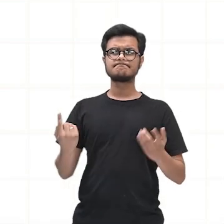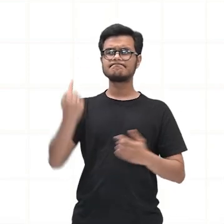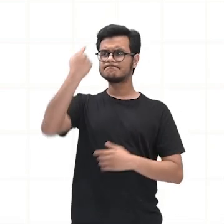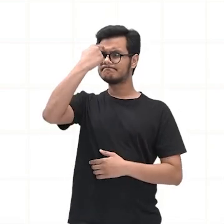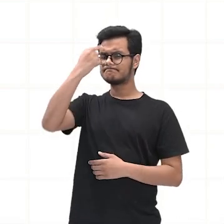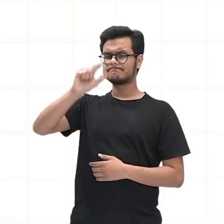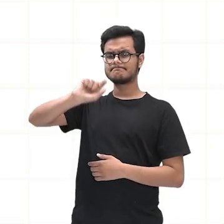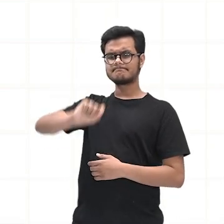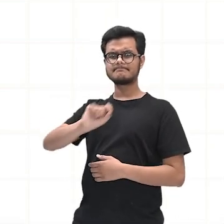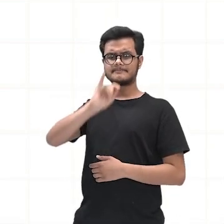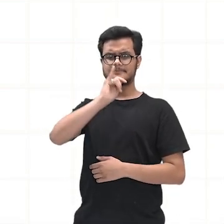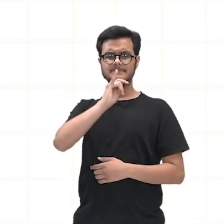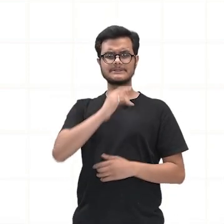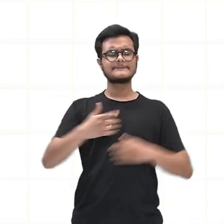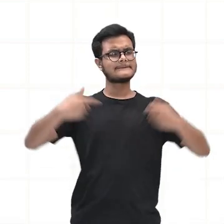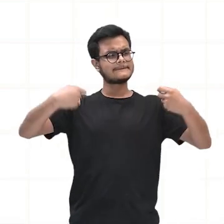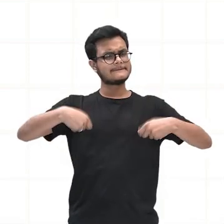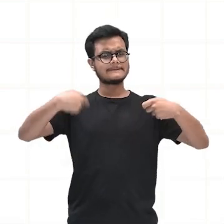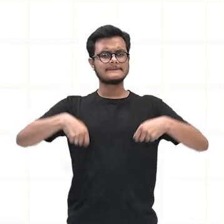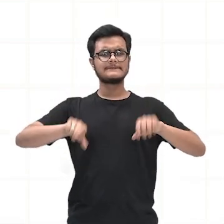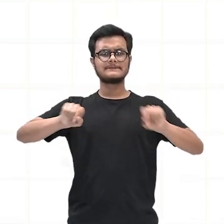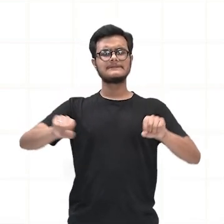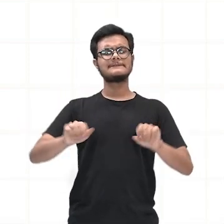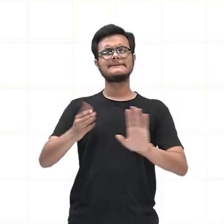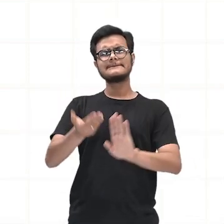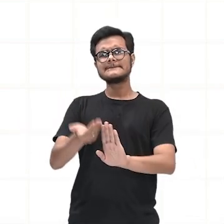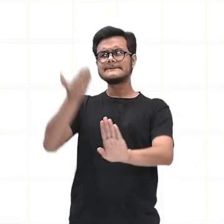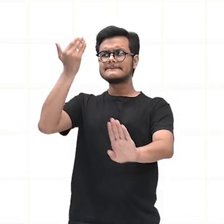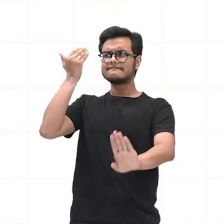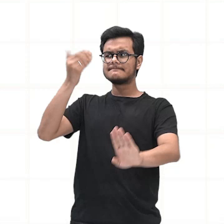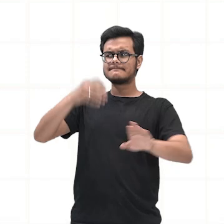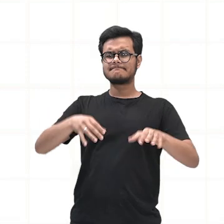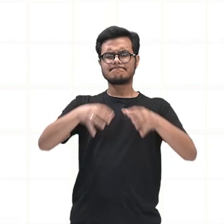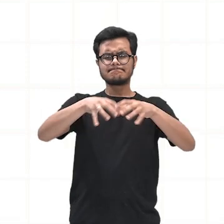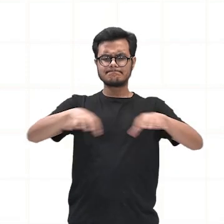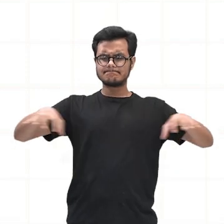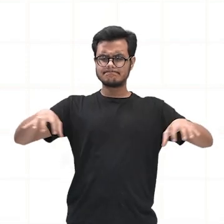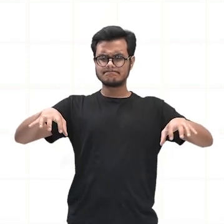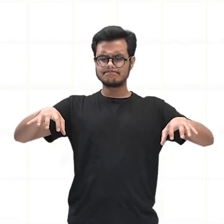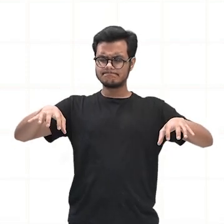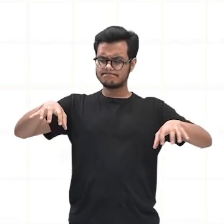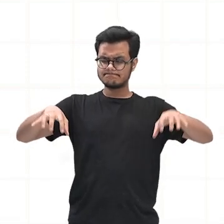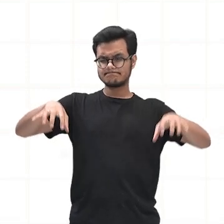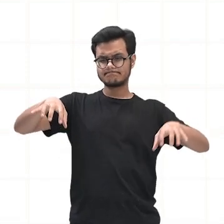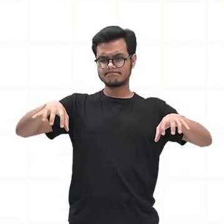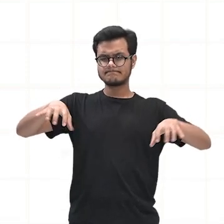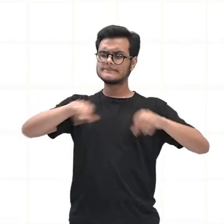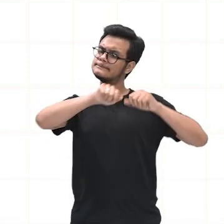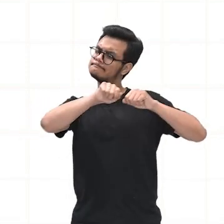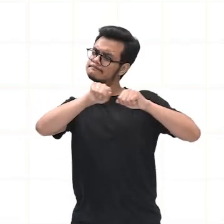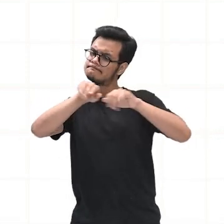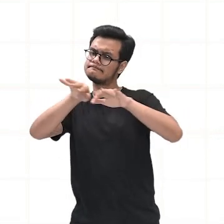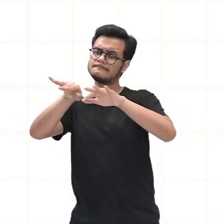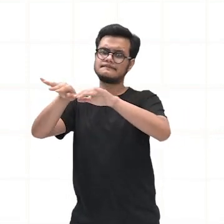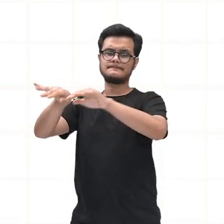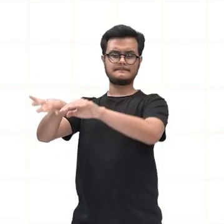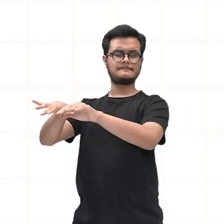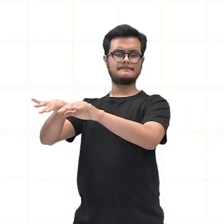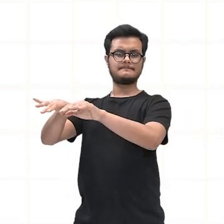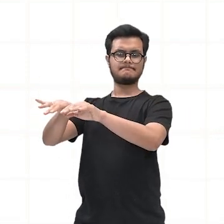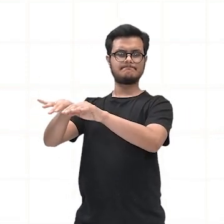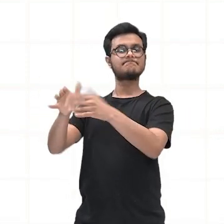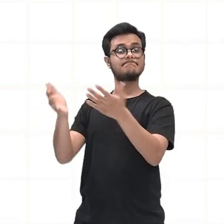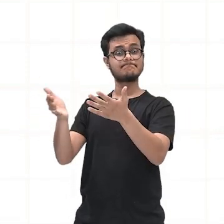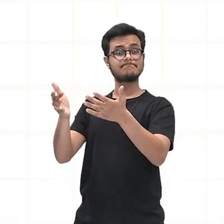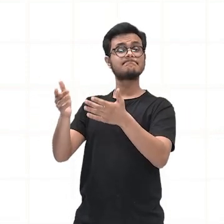a restaurar a unidade do antigo Império Romano, reconquistando territórios que haviam sido perdidos para os